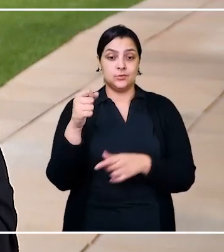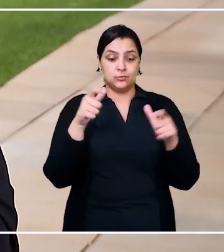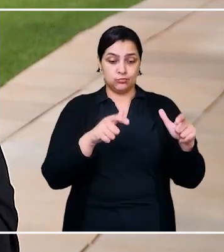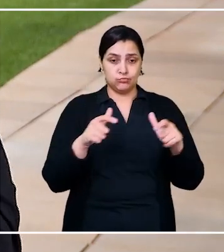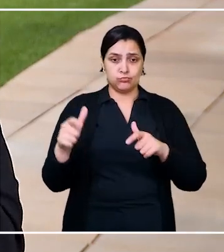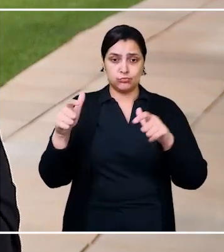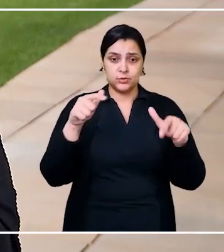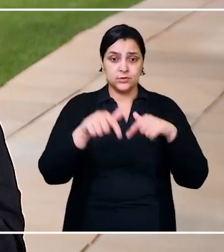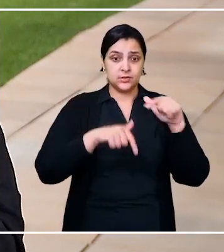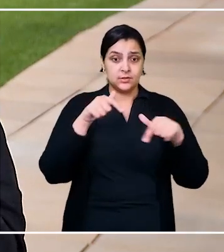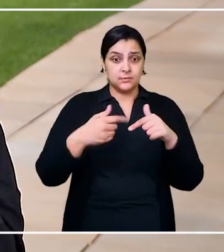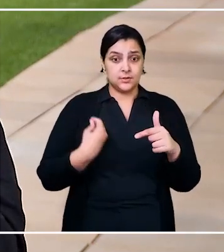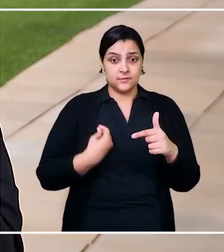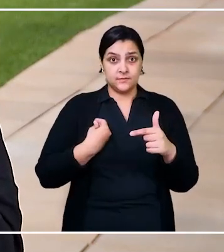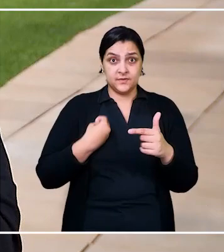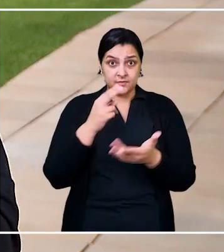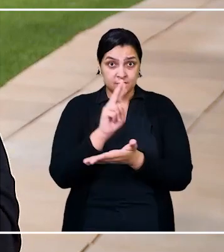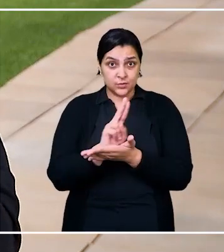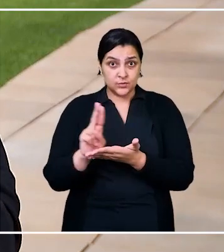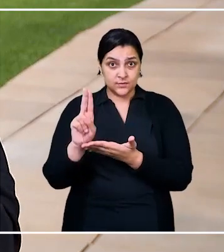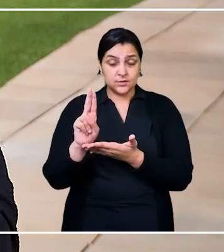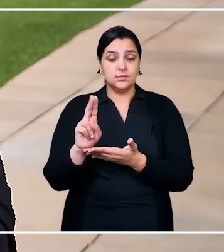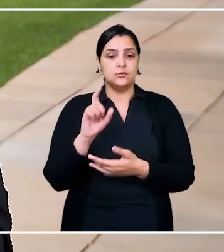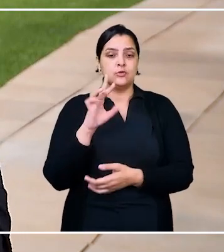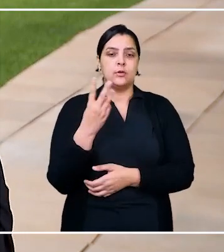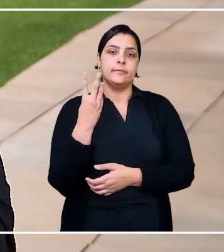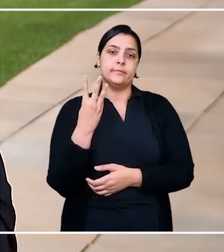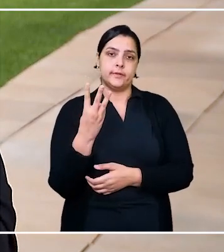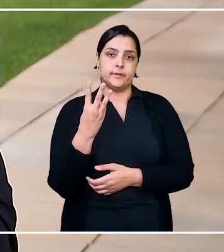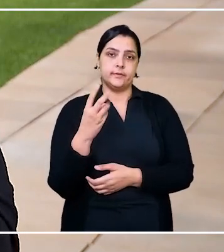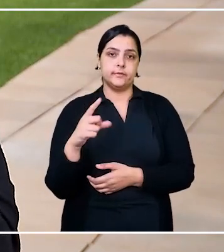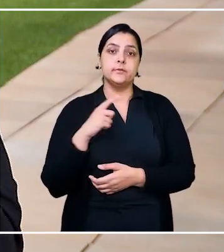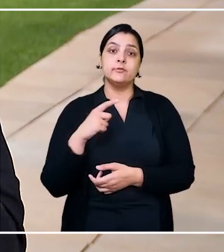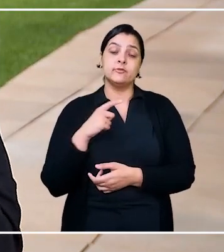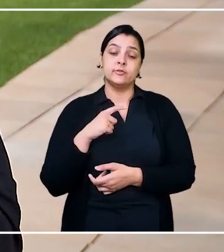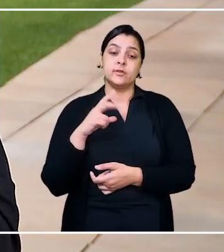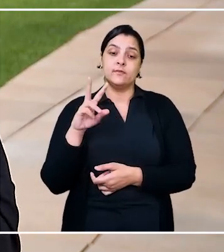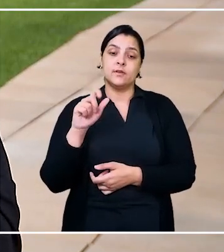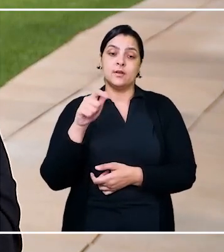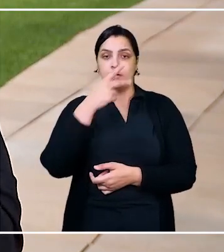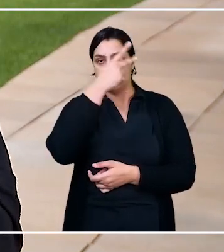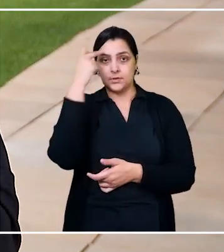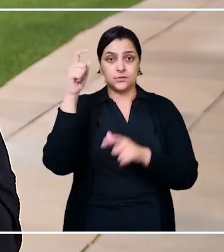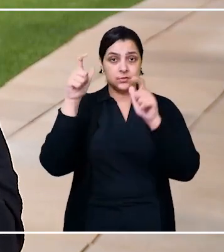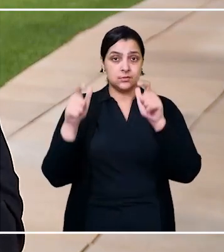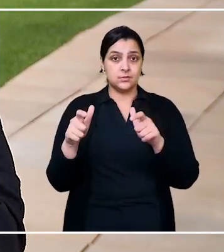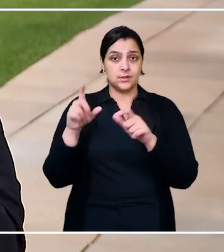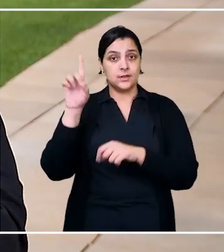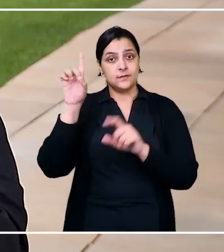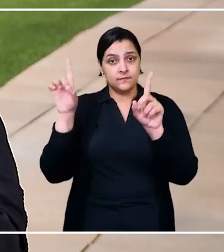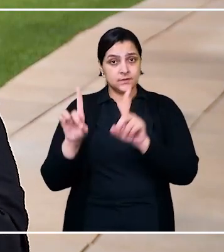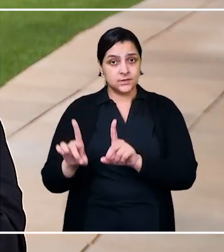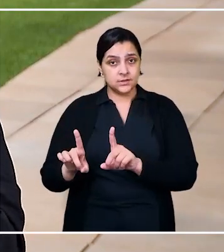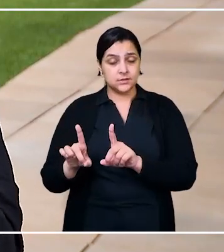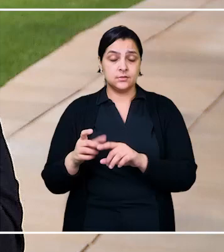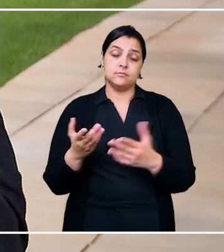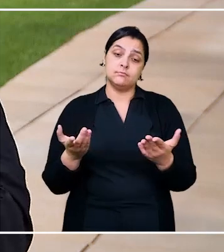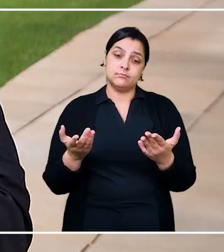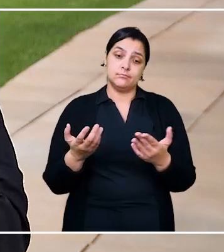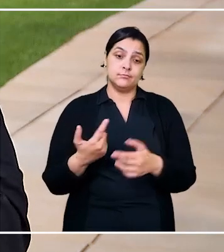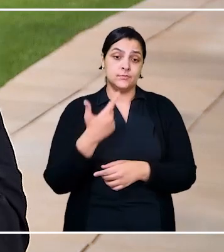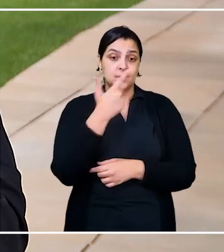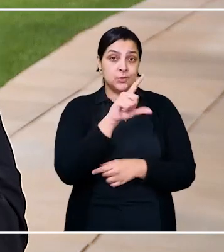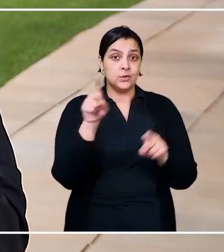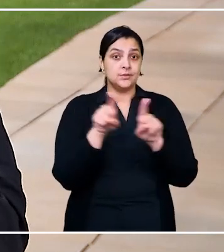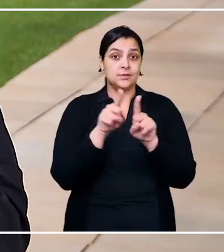1688 postos de trabalho existentes no local apenas três eram preenchidos por pessoas com deficiência